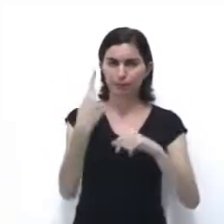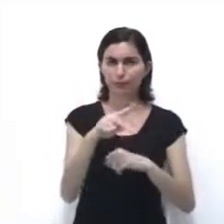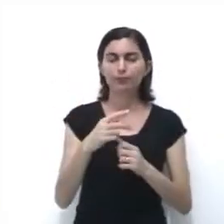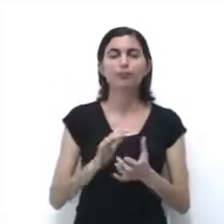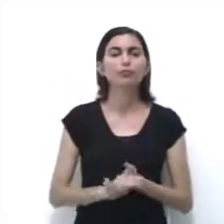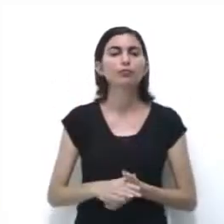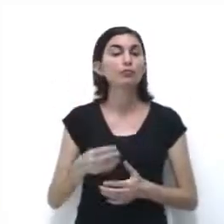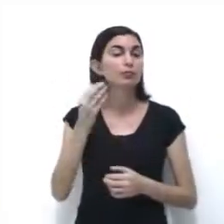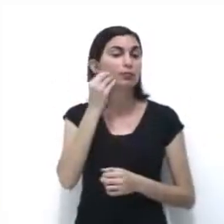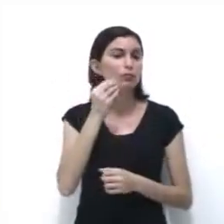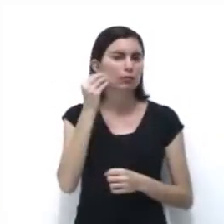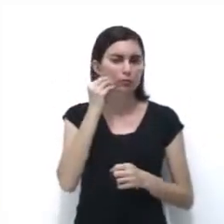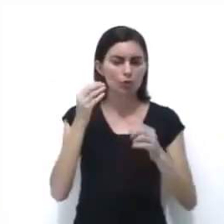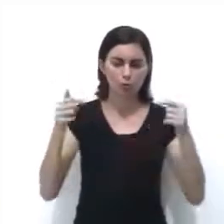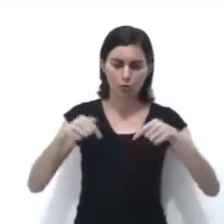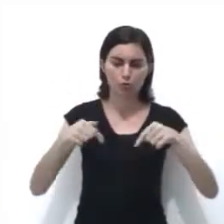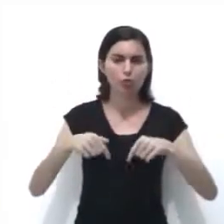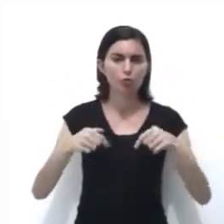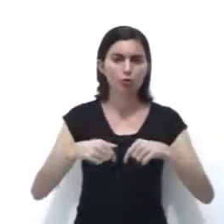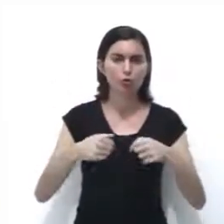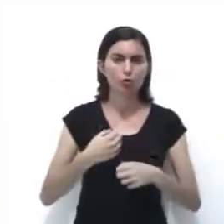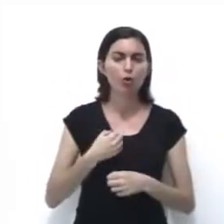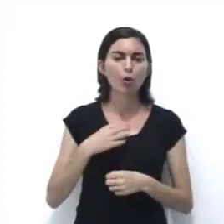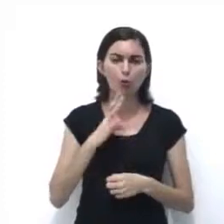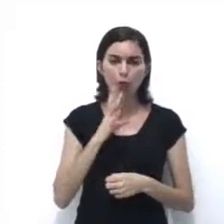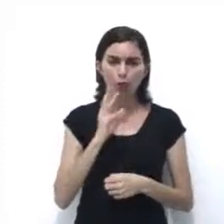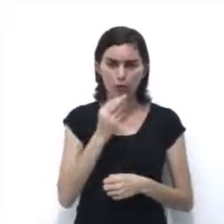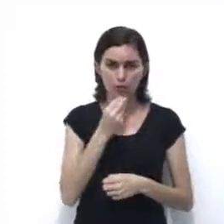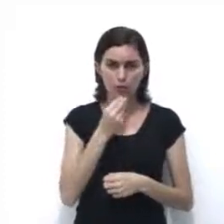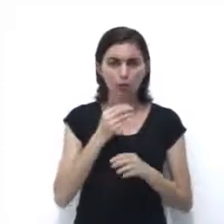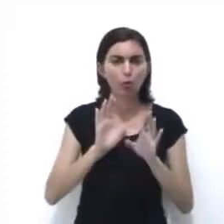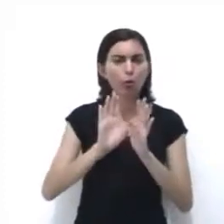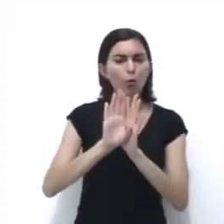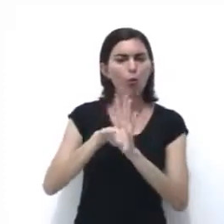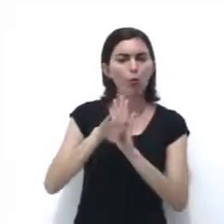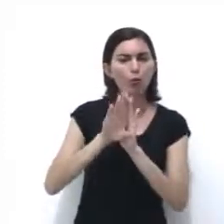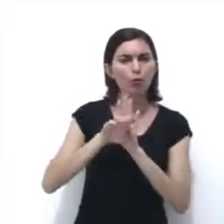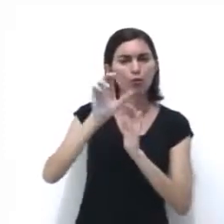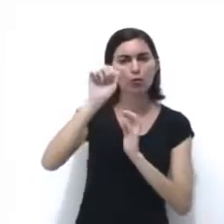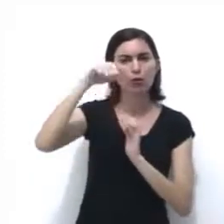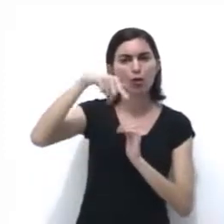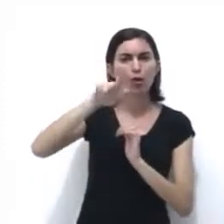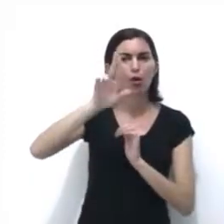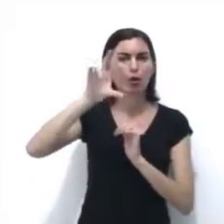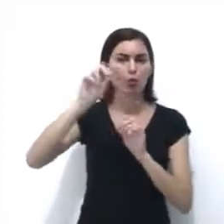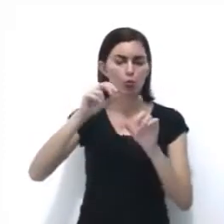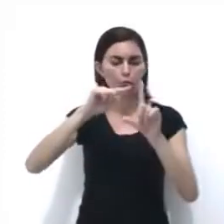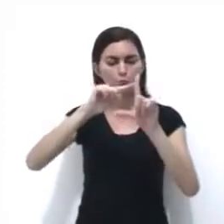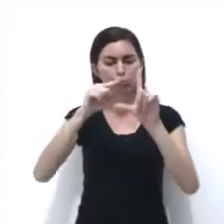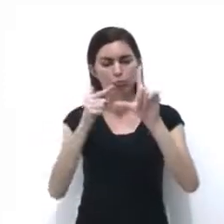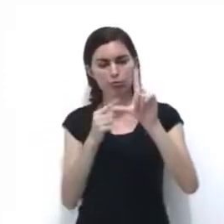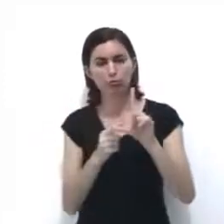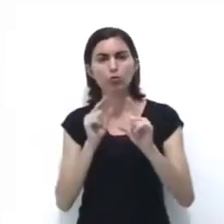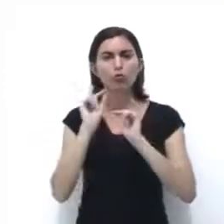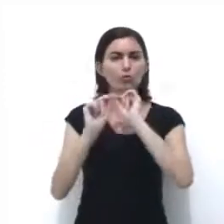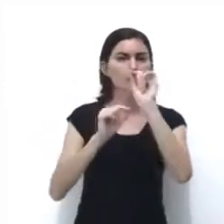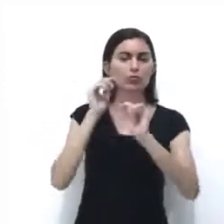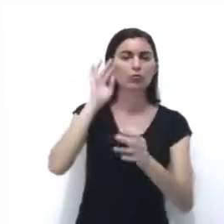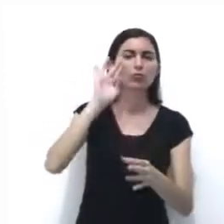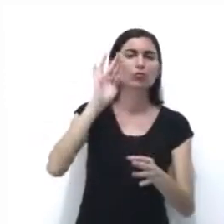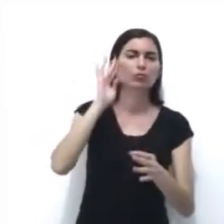sua tela, nós vamos ver hoje o reconhecimento do conceito de ângulo. Também veremos